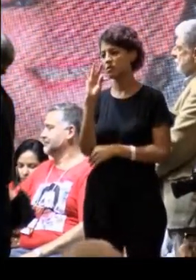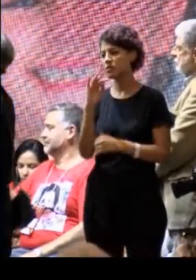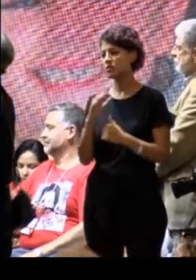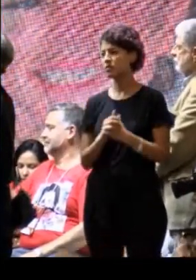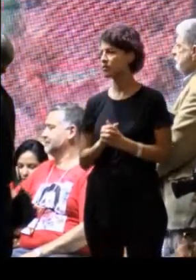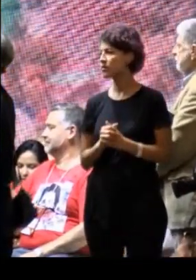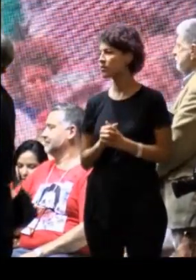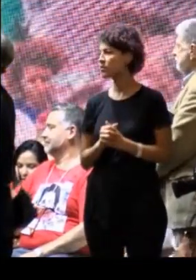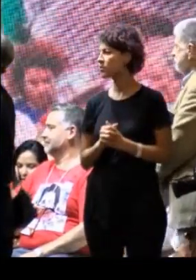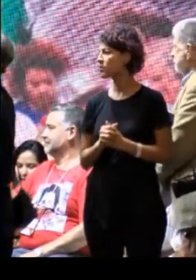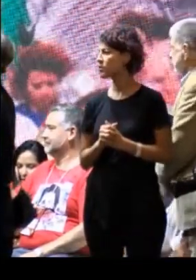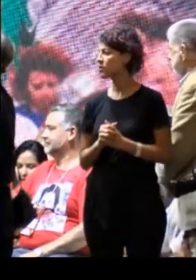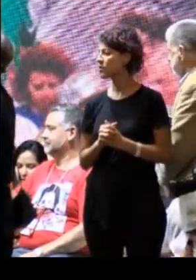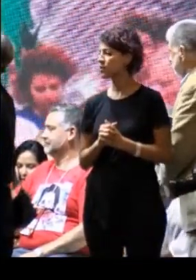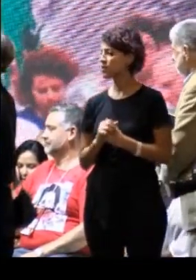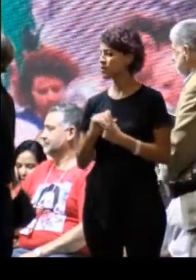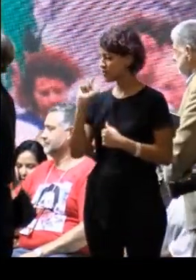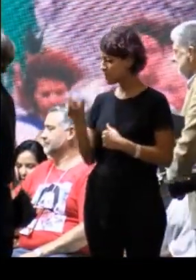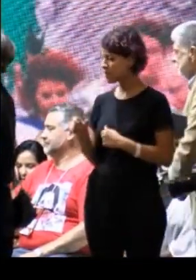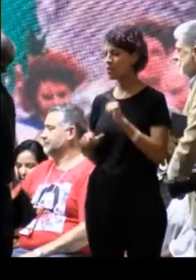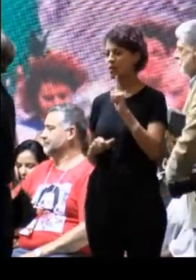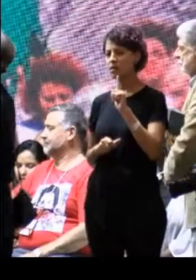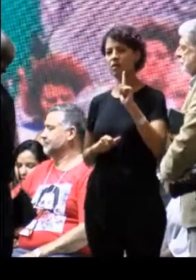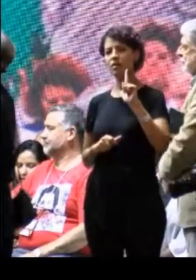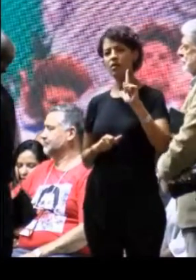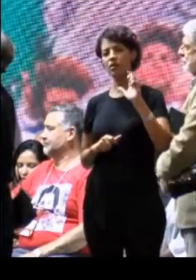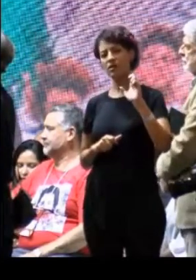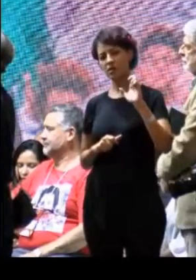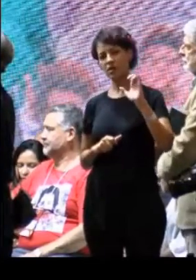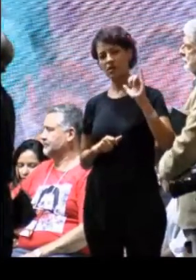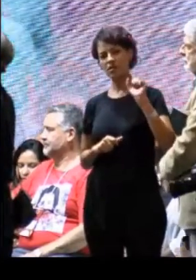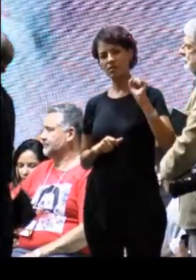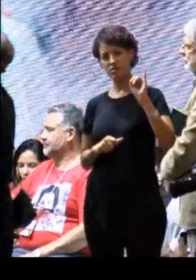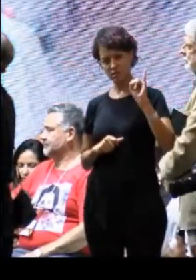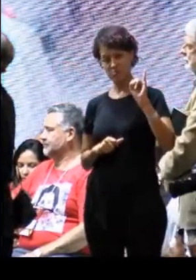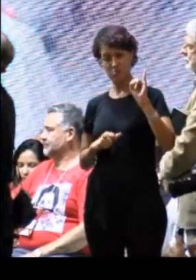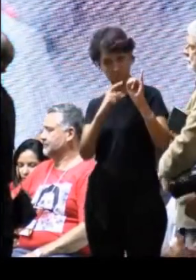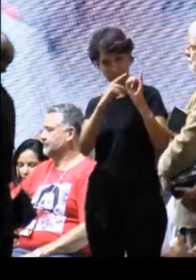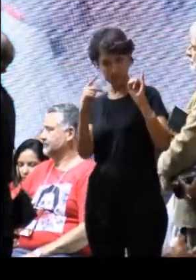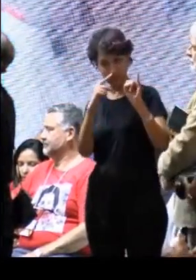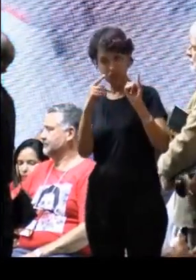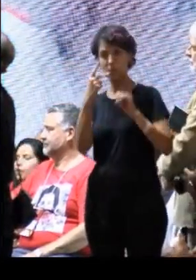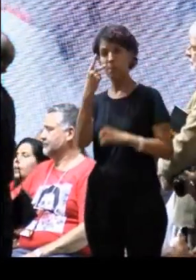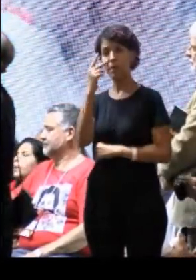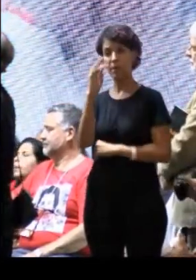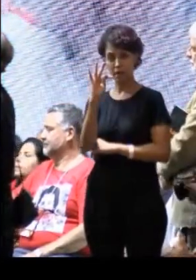Querida companheira Gleisi Hoffmann, presidente do Partido dos Trabalhadores,